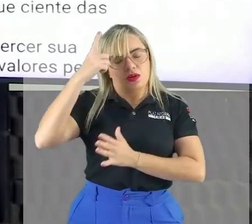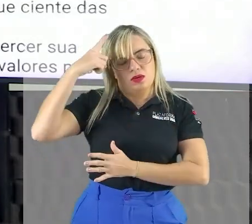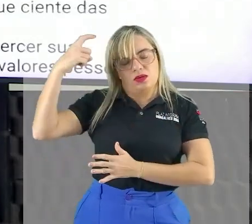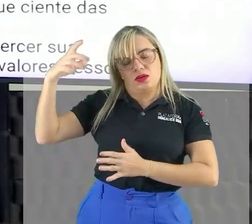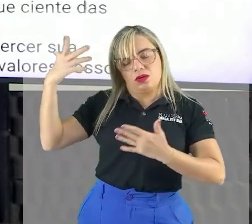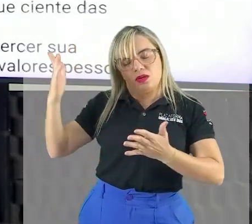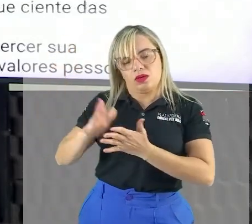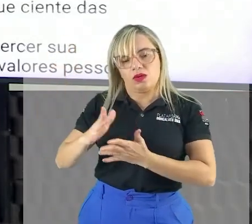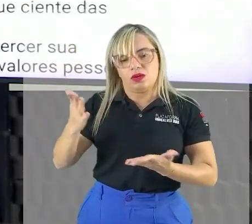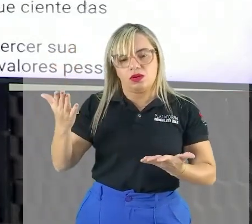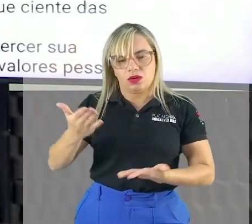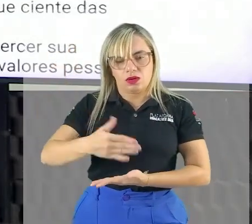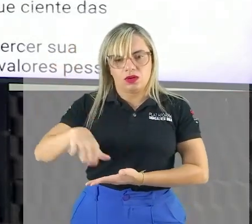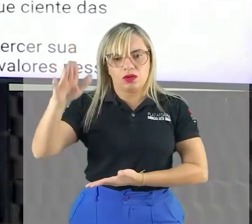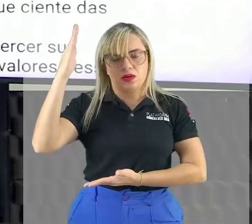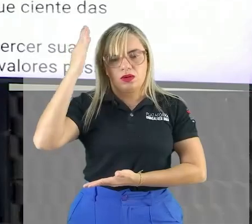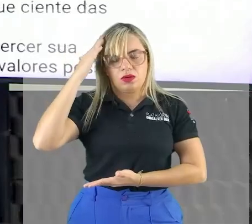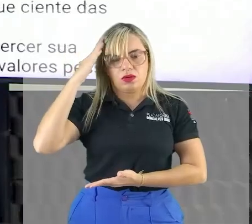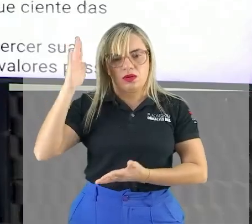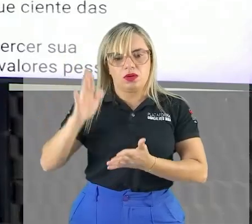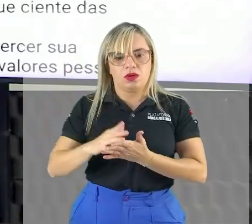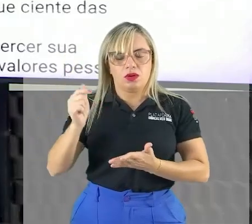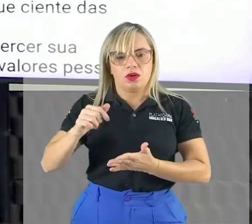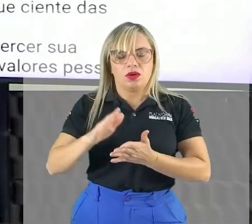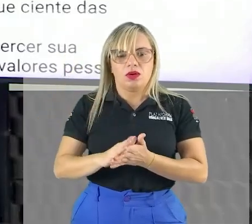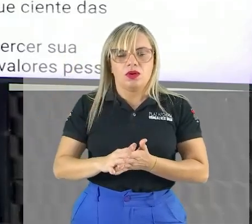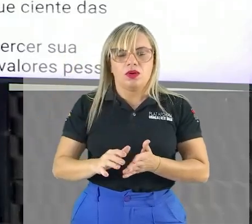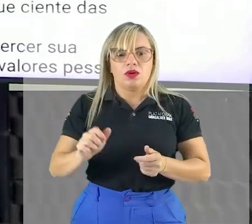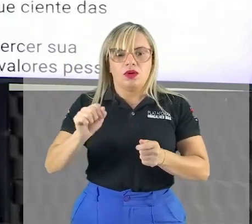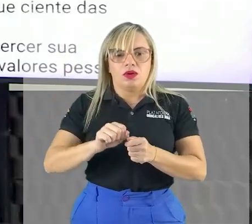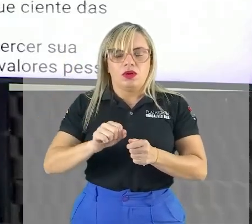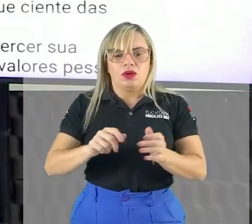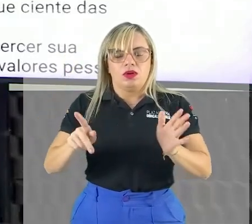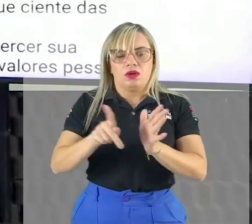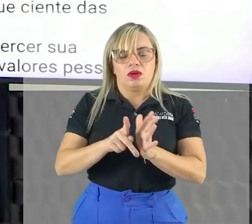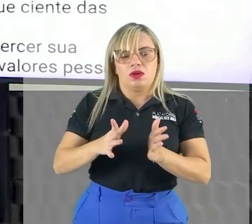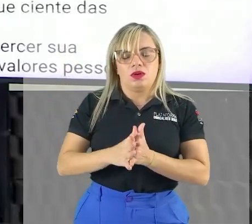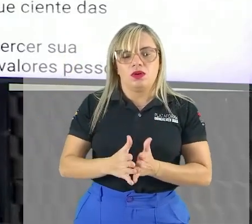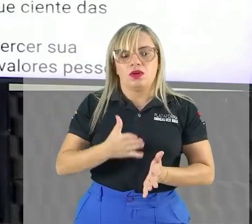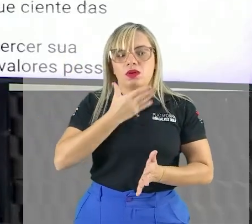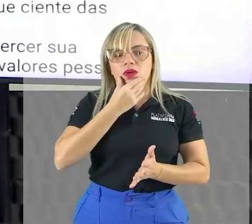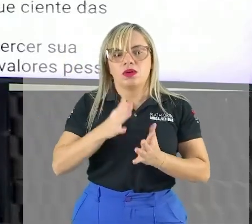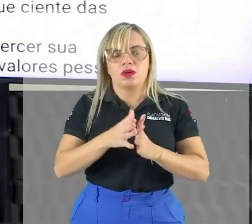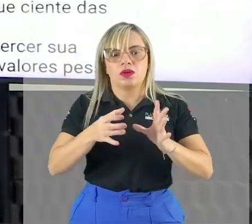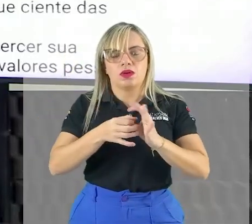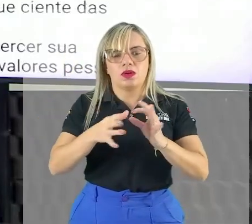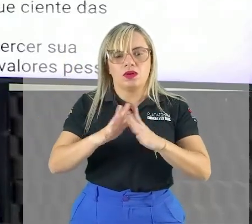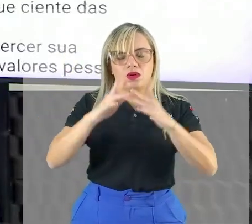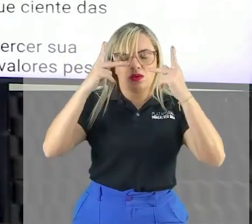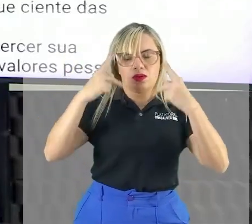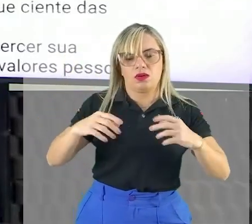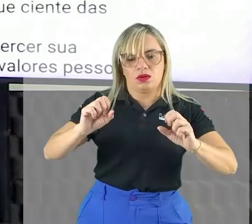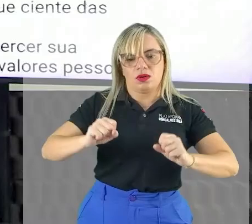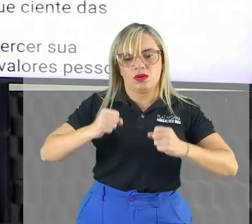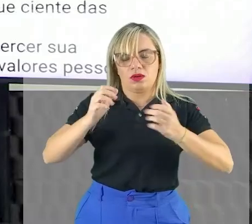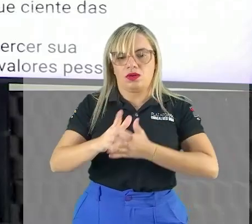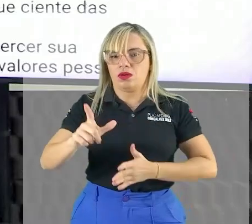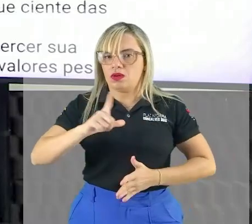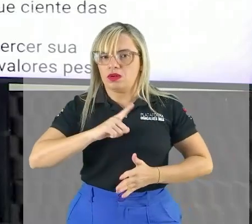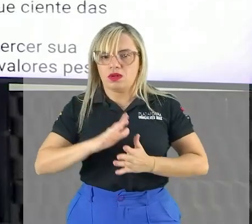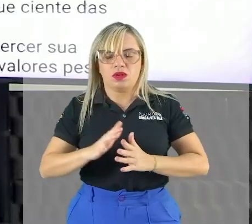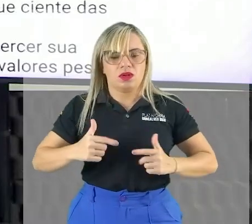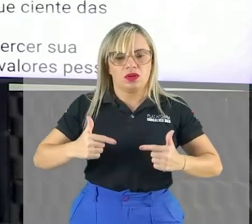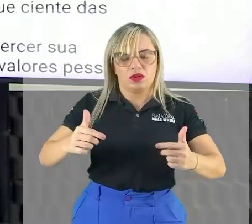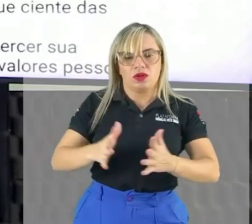entende que se a natureza humana e ele exercesse essa liberdade enquanto natureza humana, você poderia então ter guerras, brigas,